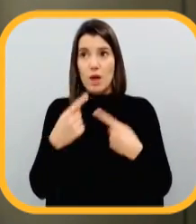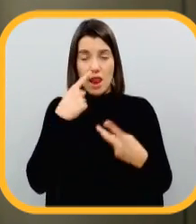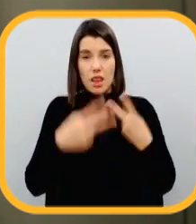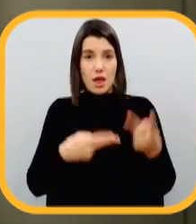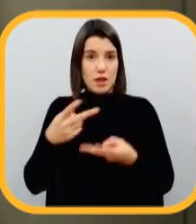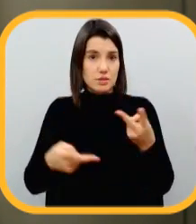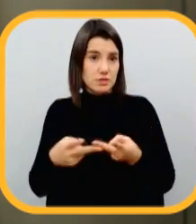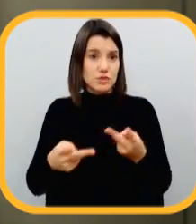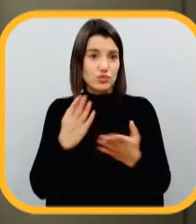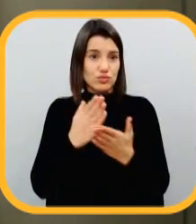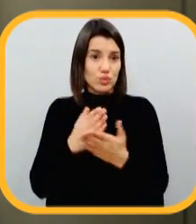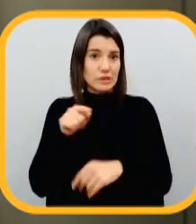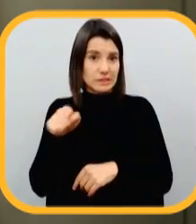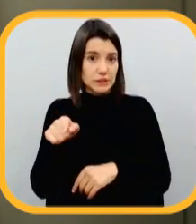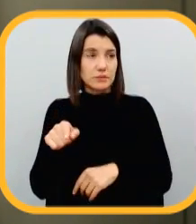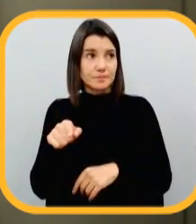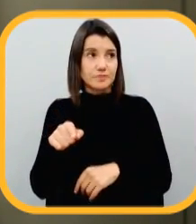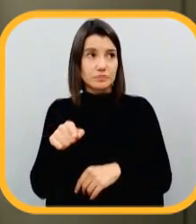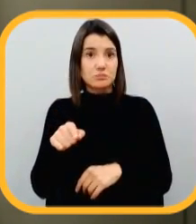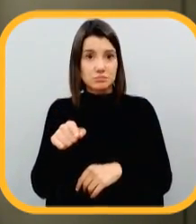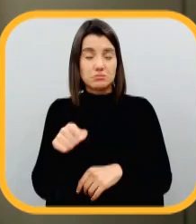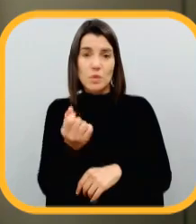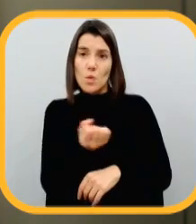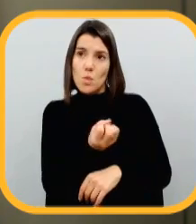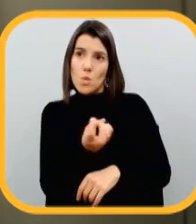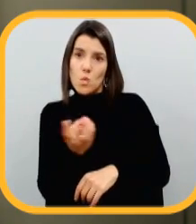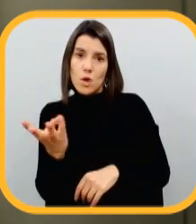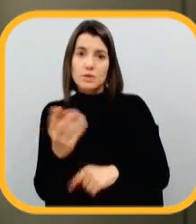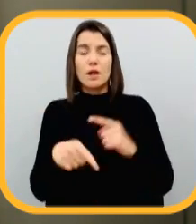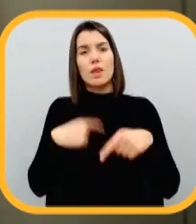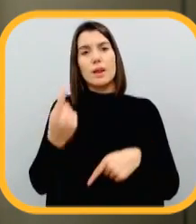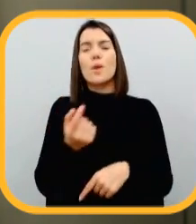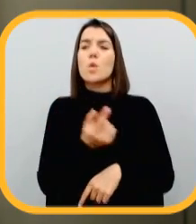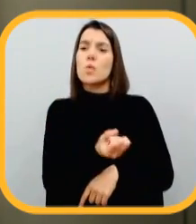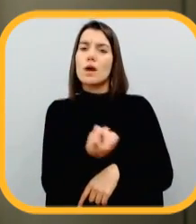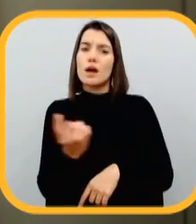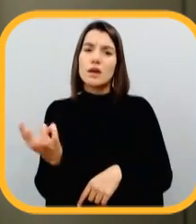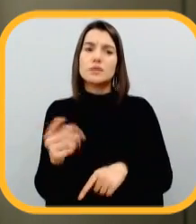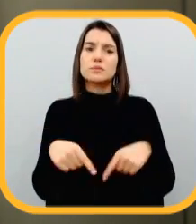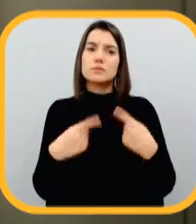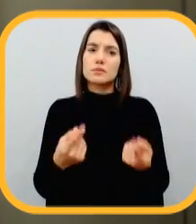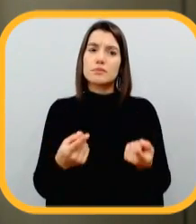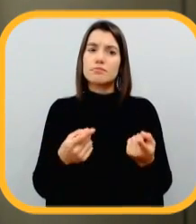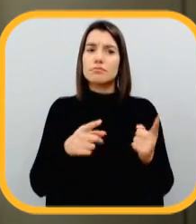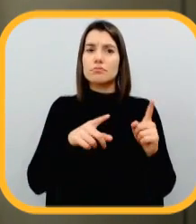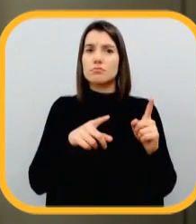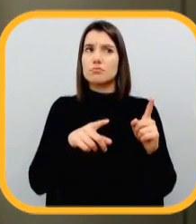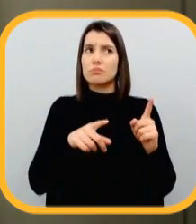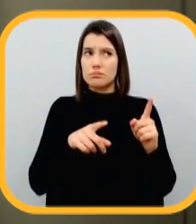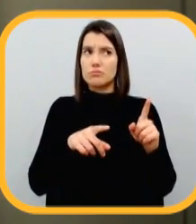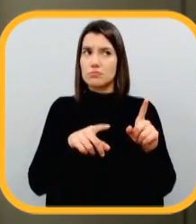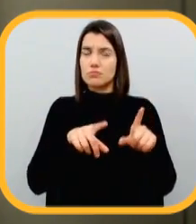uma análise através de um estudo, desse estudo faz uma amostra, podemos dizer assim, e através dessa amostra